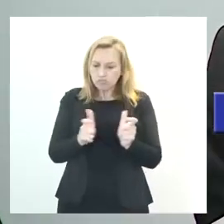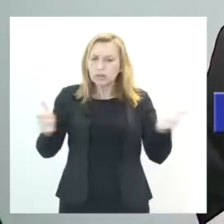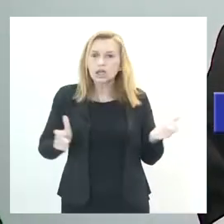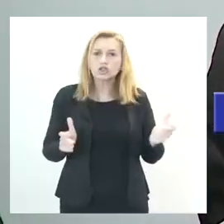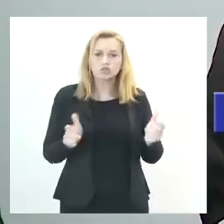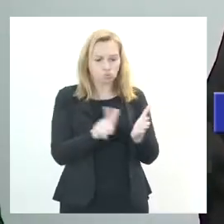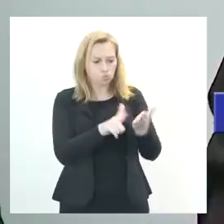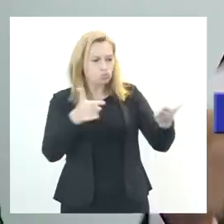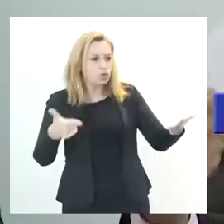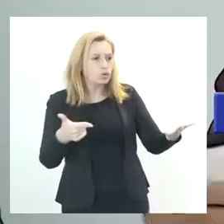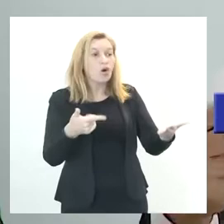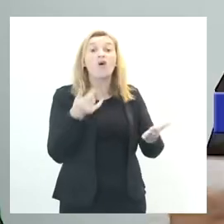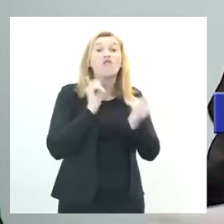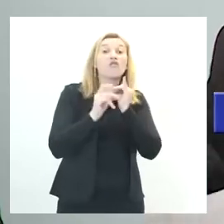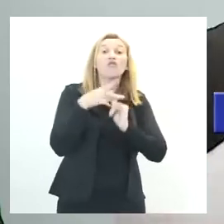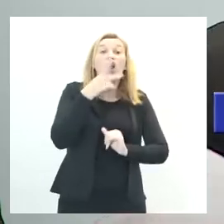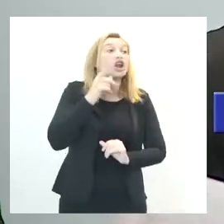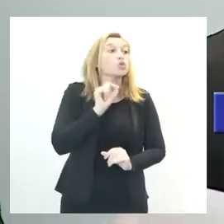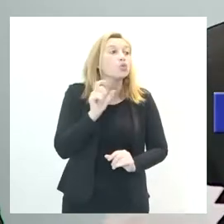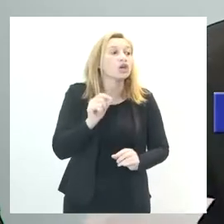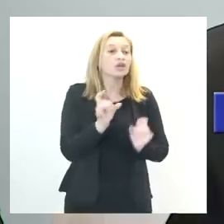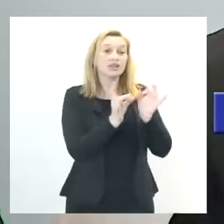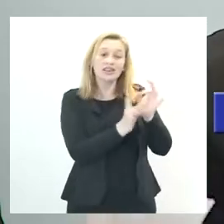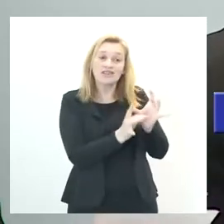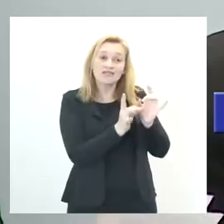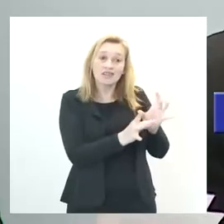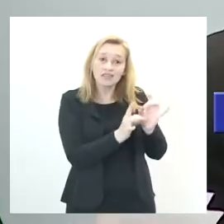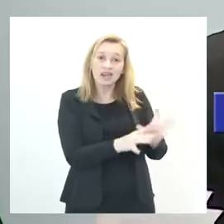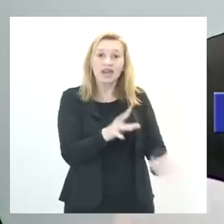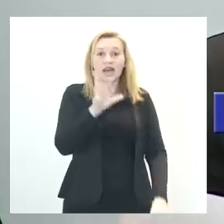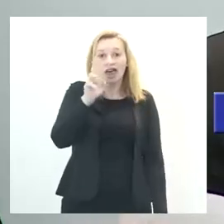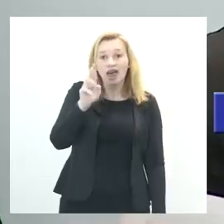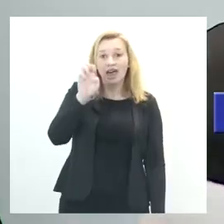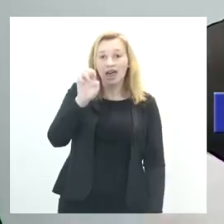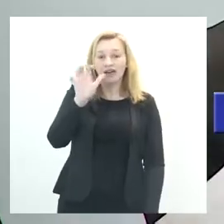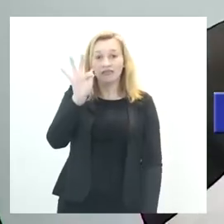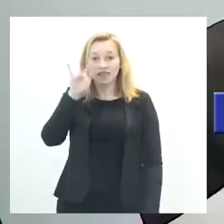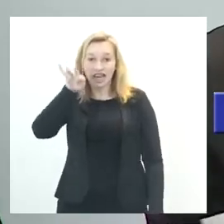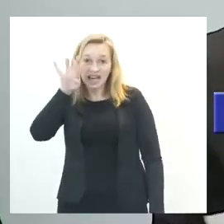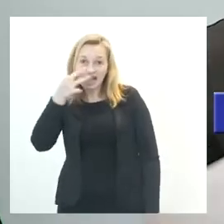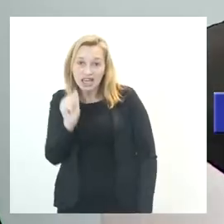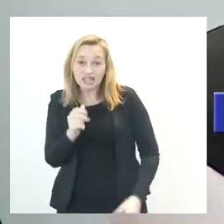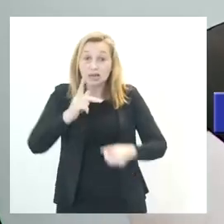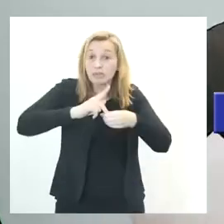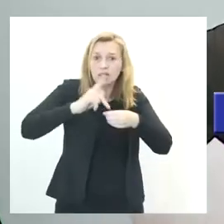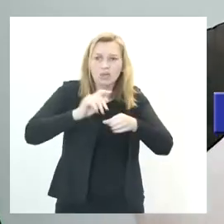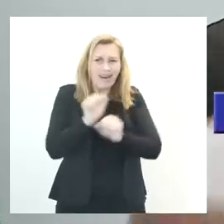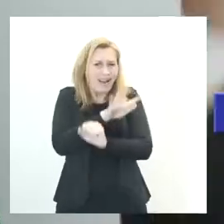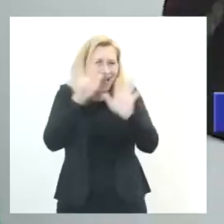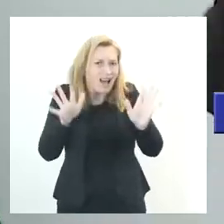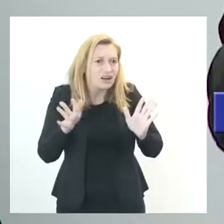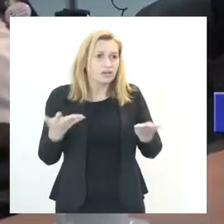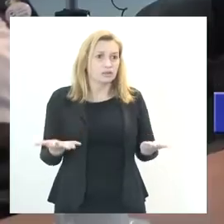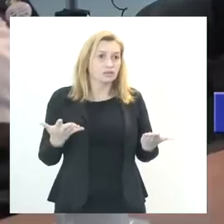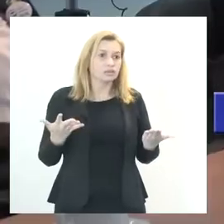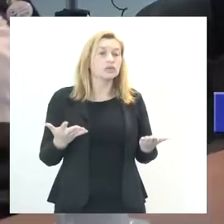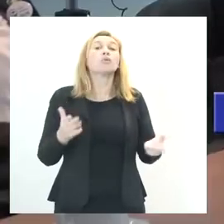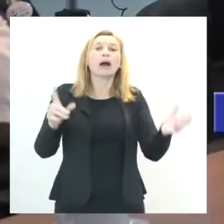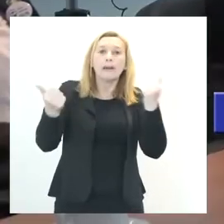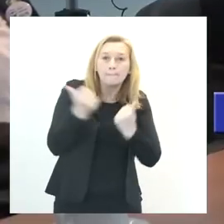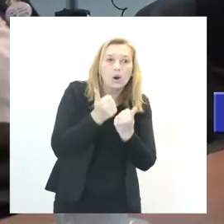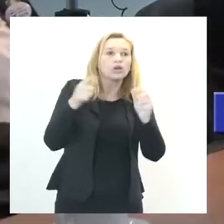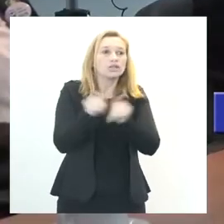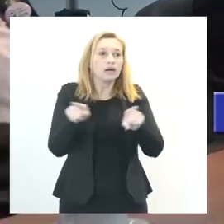jornalão falando que tem que privatizar a gente vilarejo de petróleo claramente como apoia